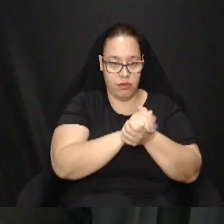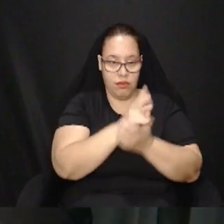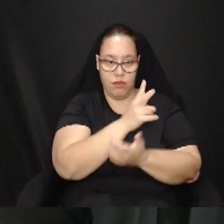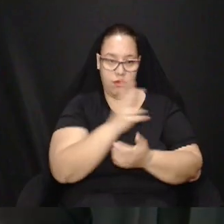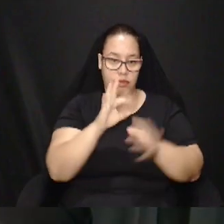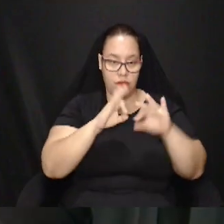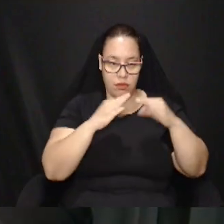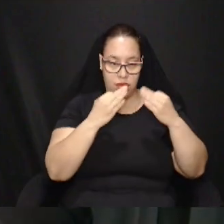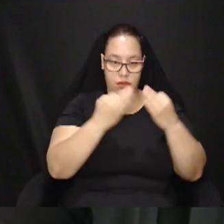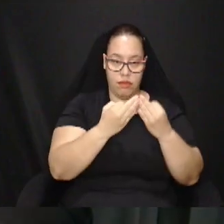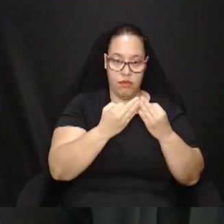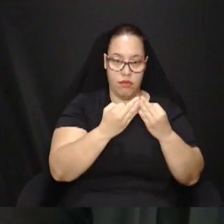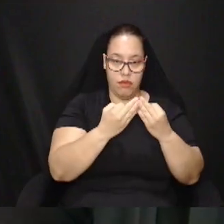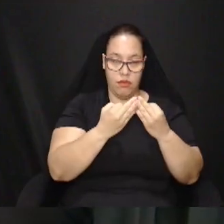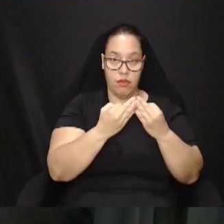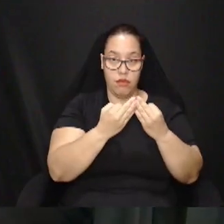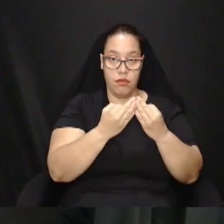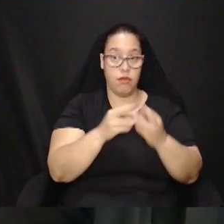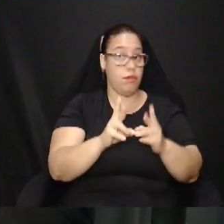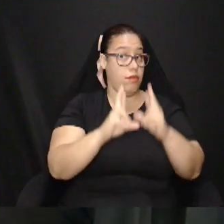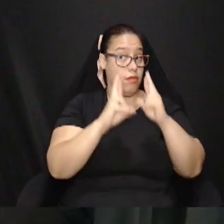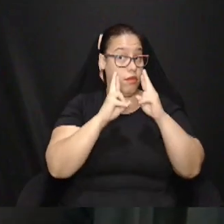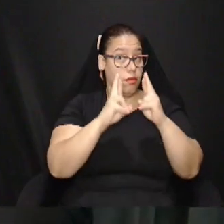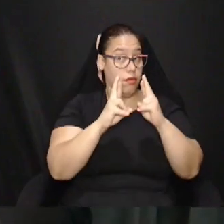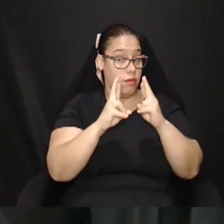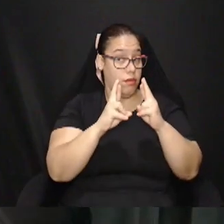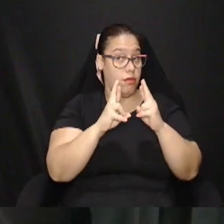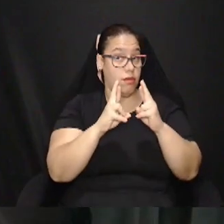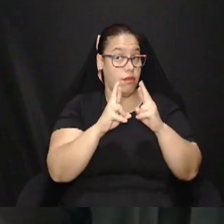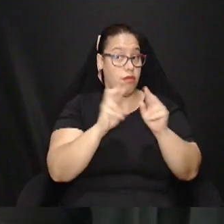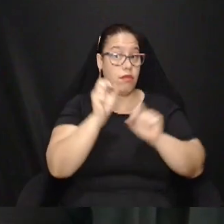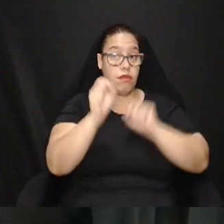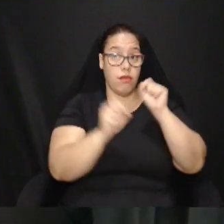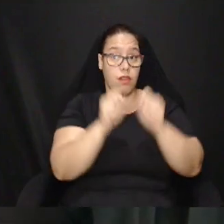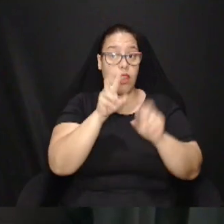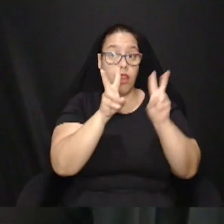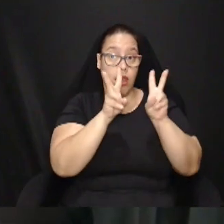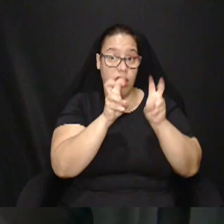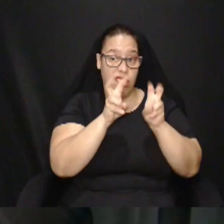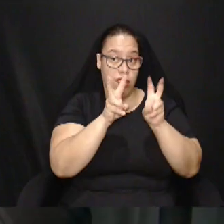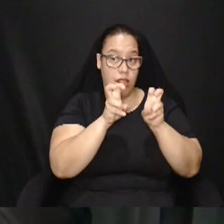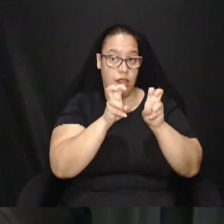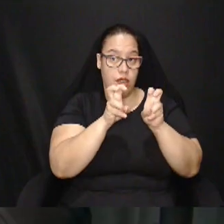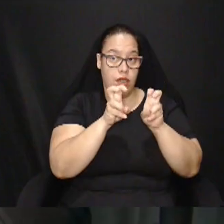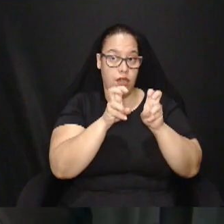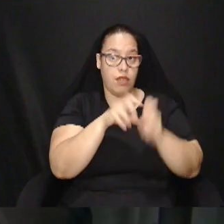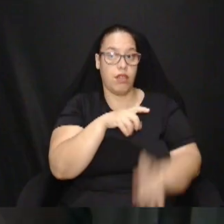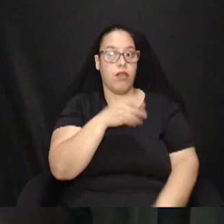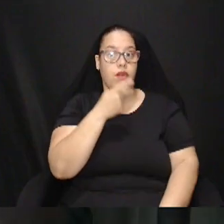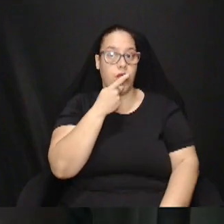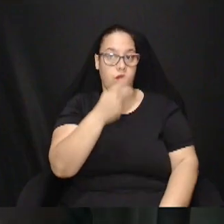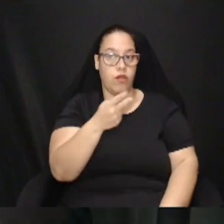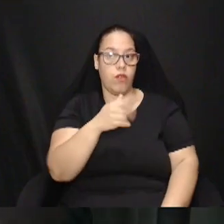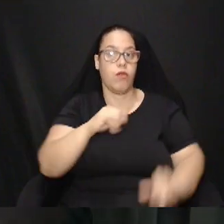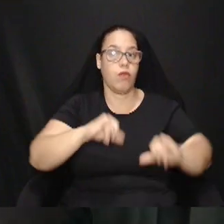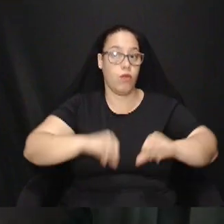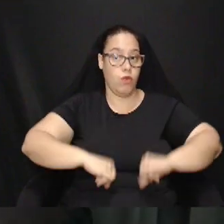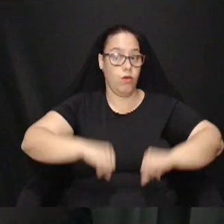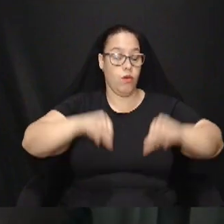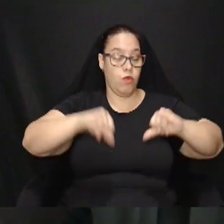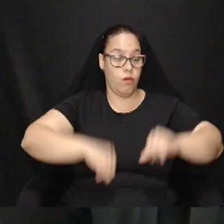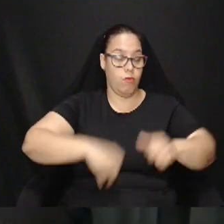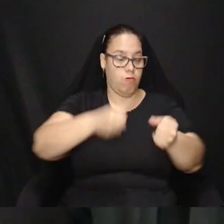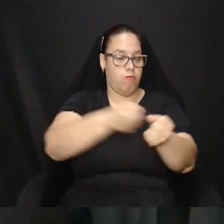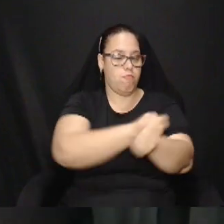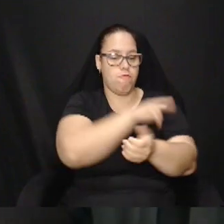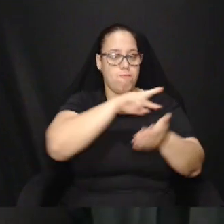em um alinhamento das expectativas do que é esperado em relação a esse assunto, nesse caso a gente está dizendo de um sofrimento emocional muito